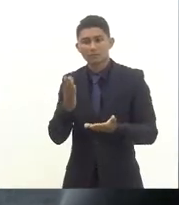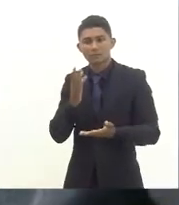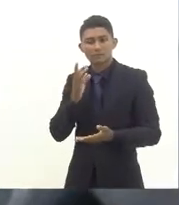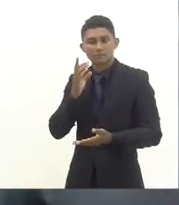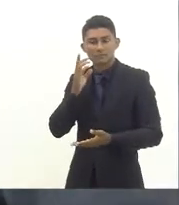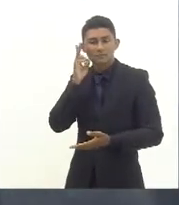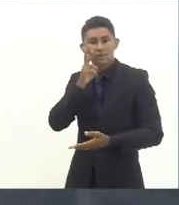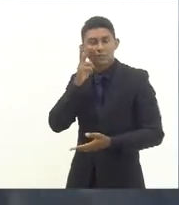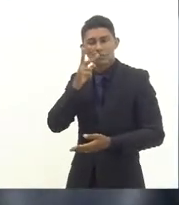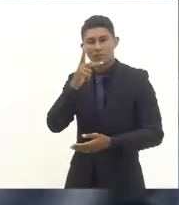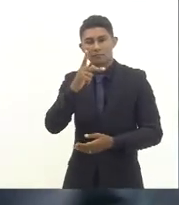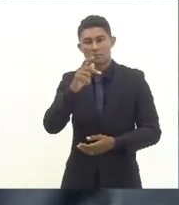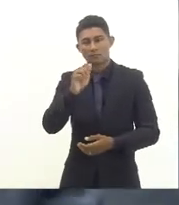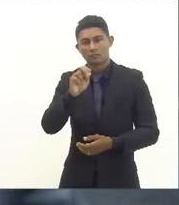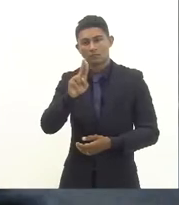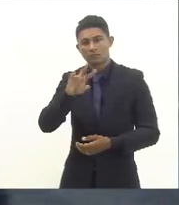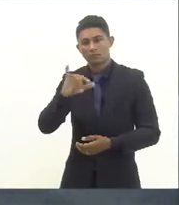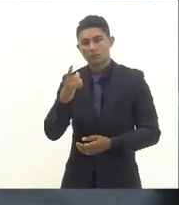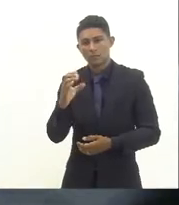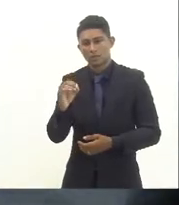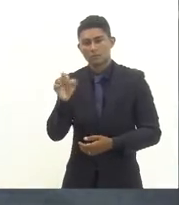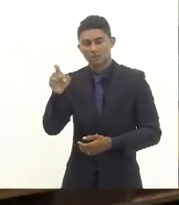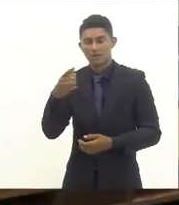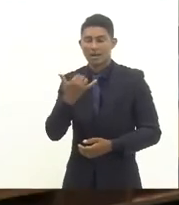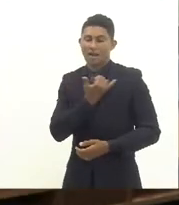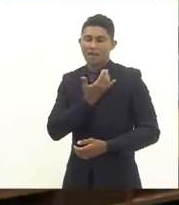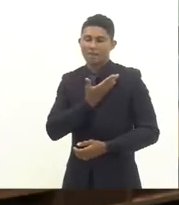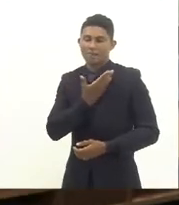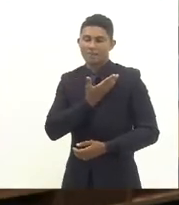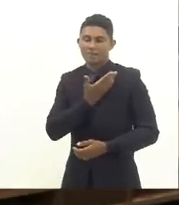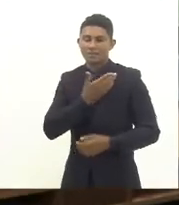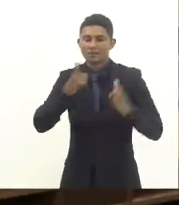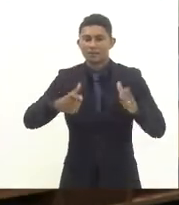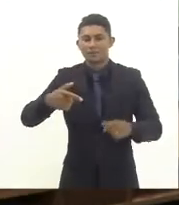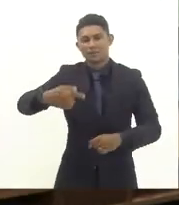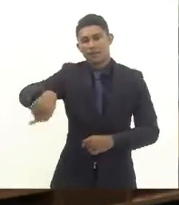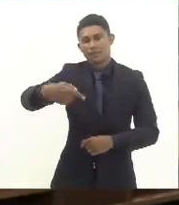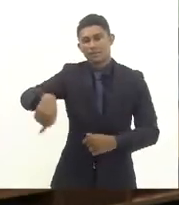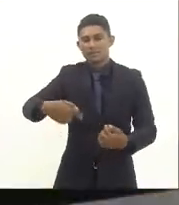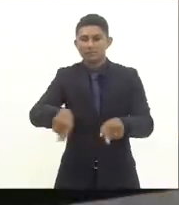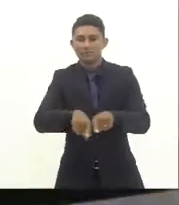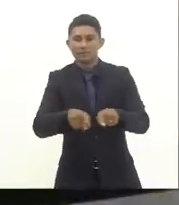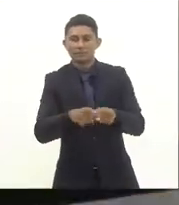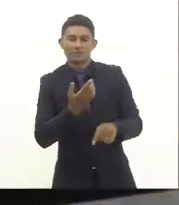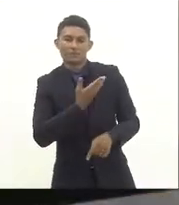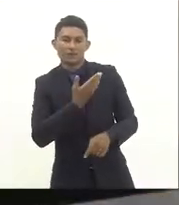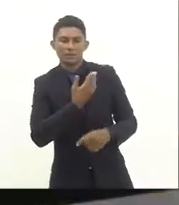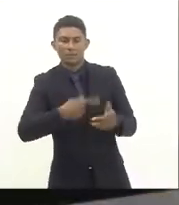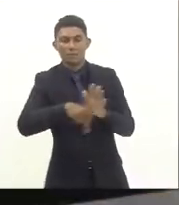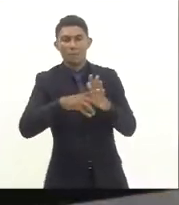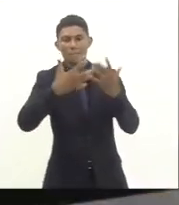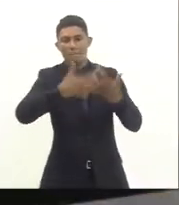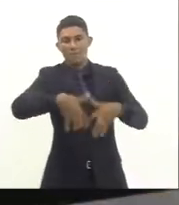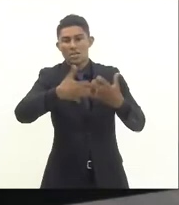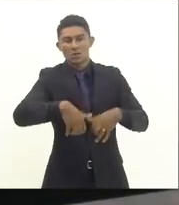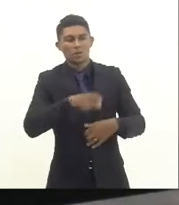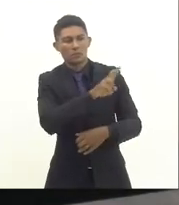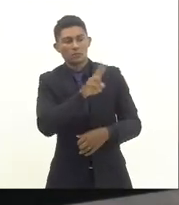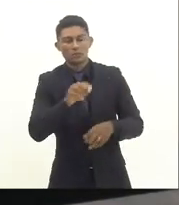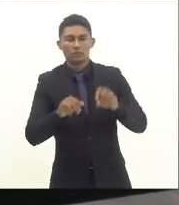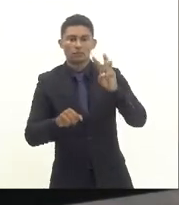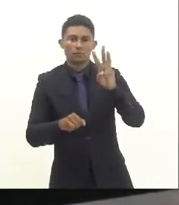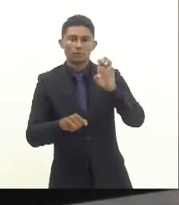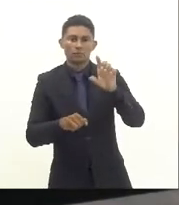Paulinho Paulinho Tudo a Ver o nosso amigo de Queimados do meu grande amigo Wesley Barreto de Petrópolis que vem aqui para atingir a gente